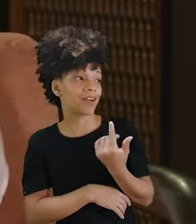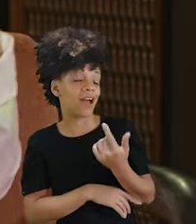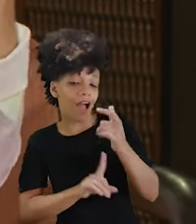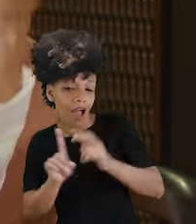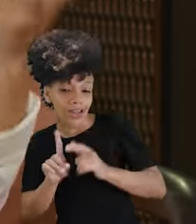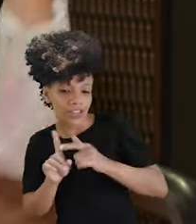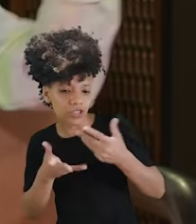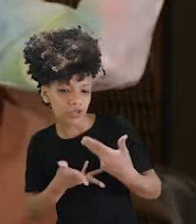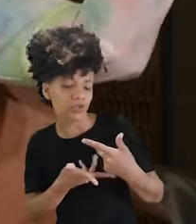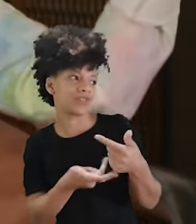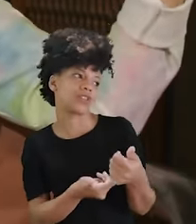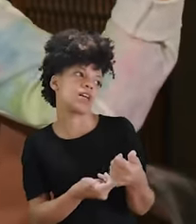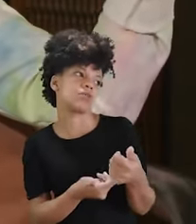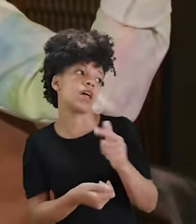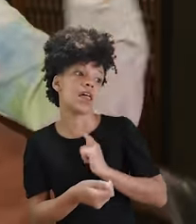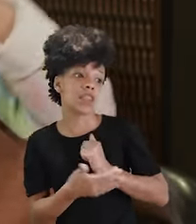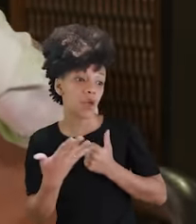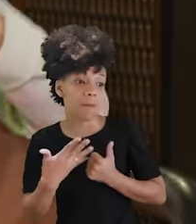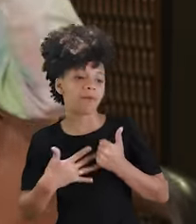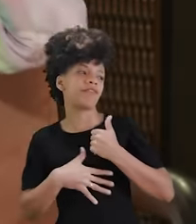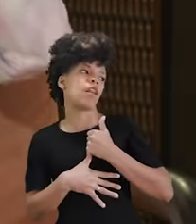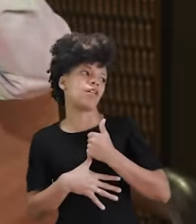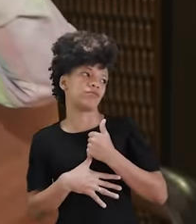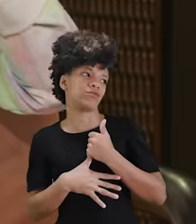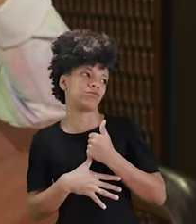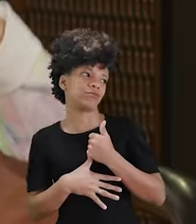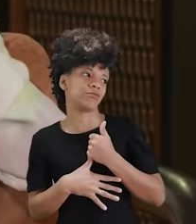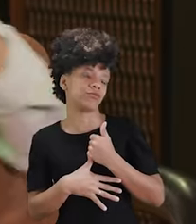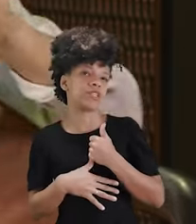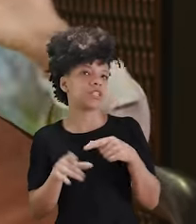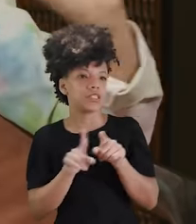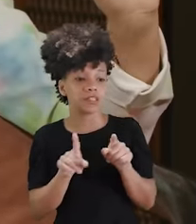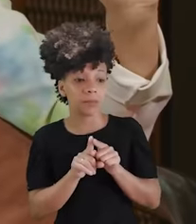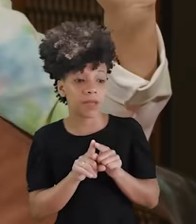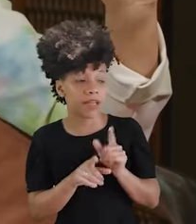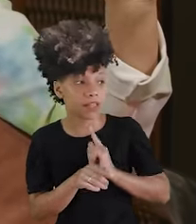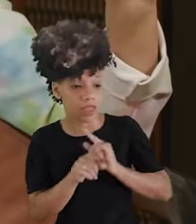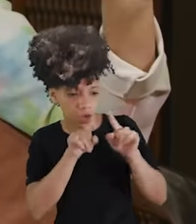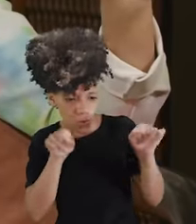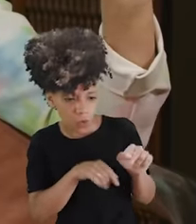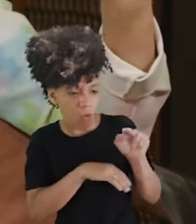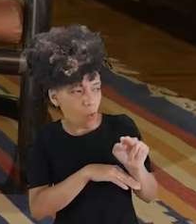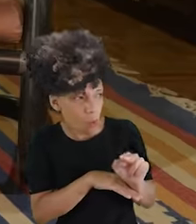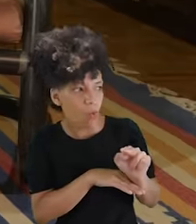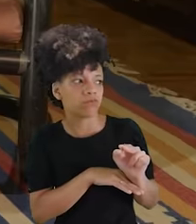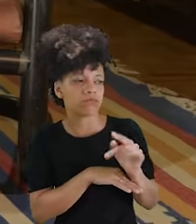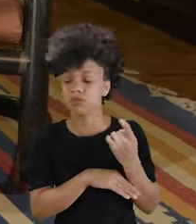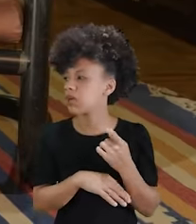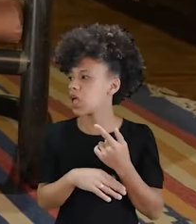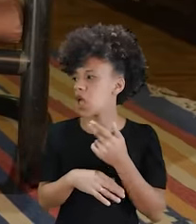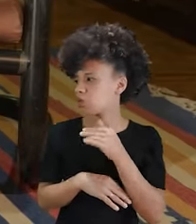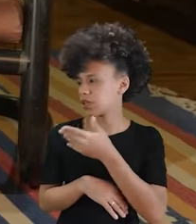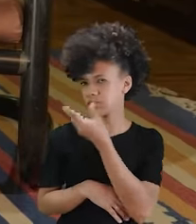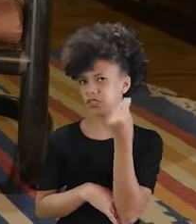só que como artista convidado tem um privilégio mais aí tem a sua cabeleira e eu